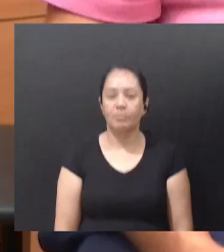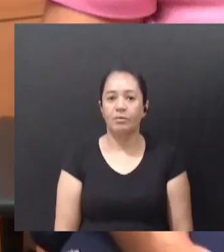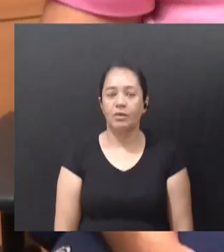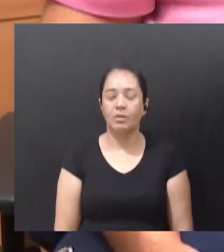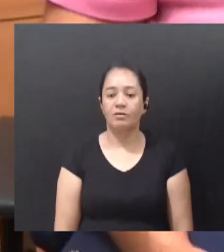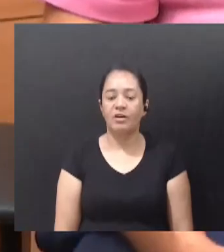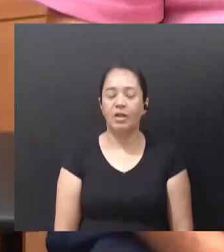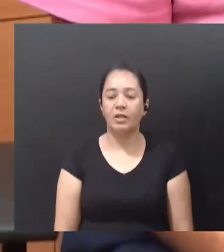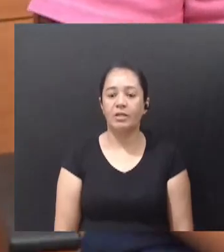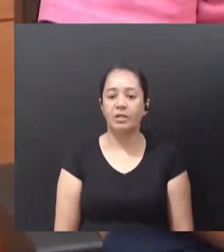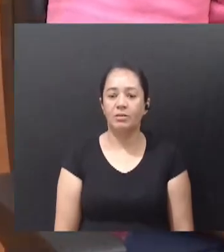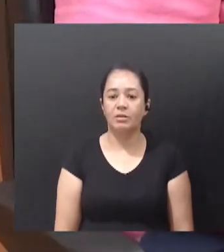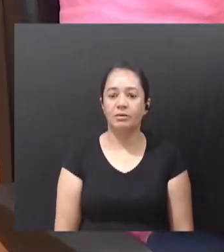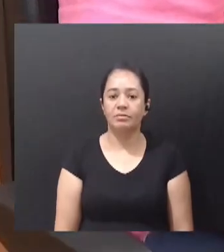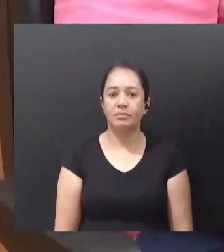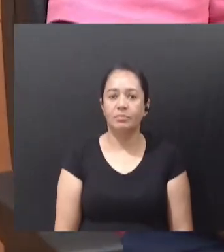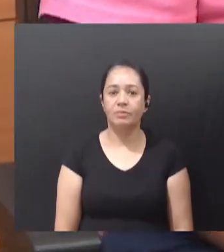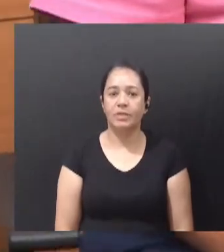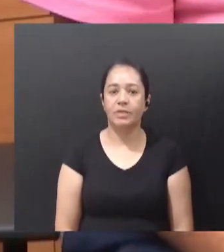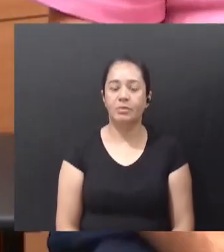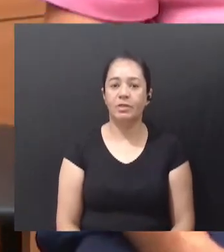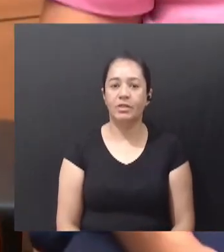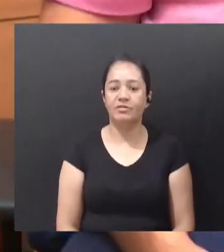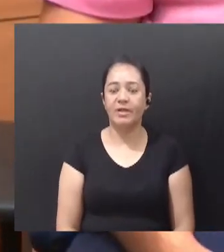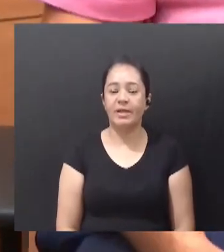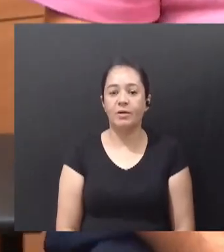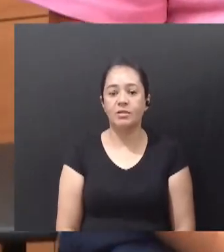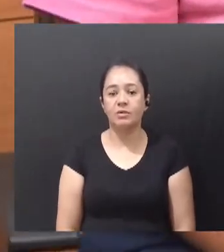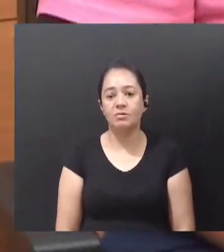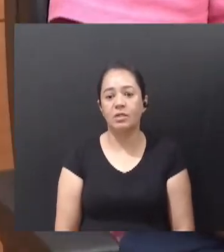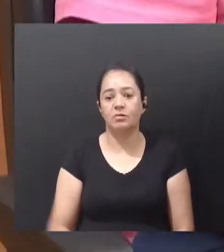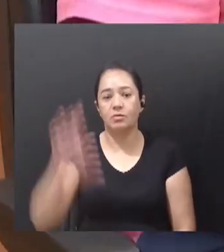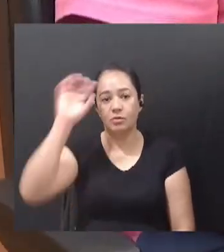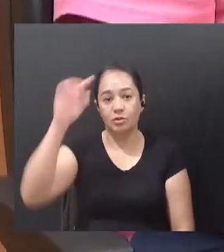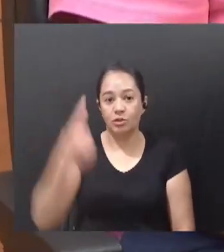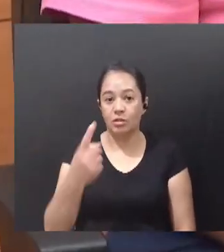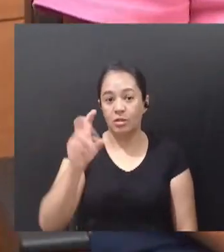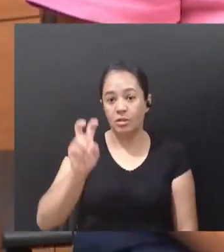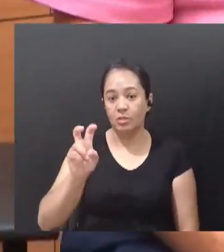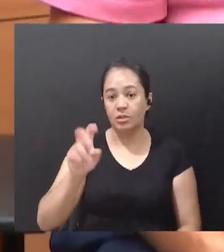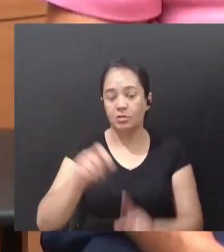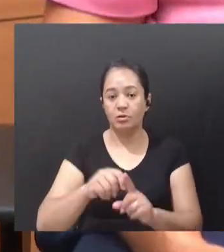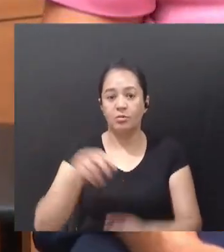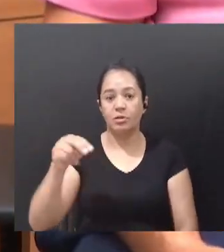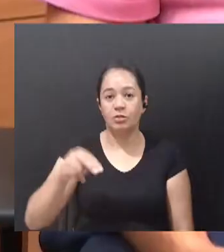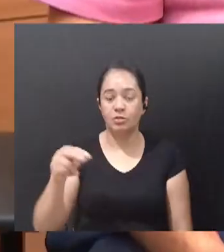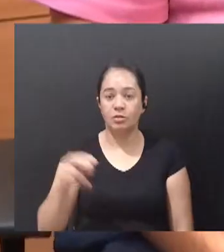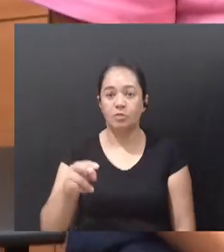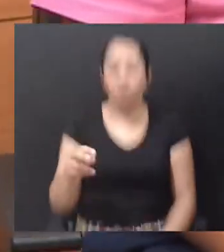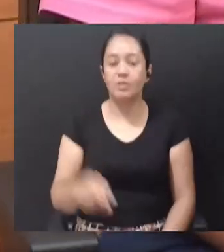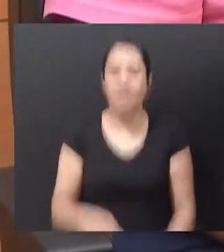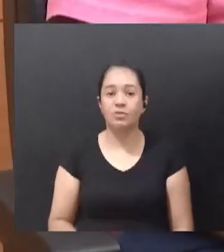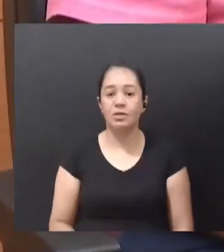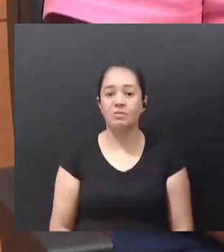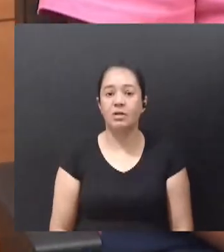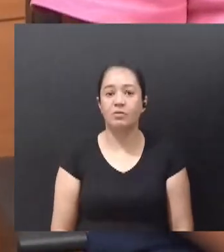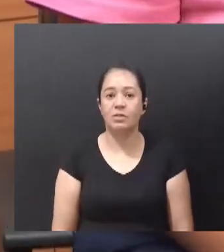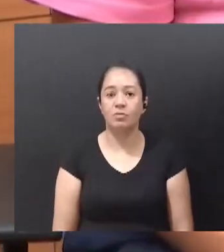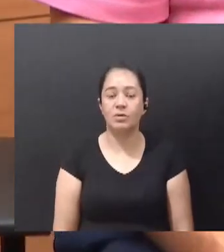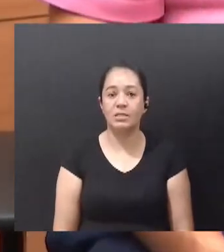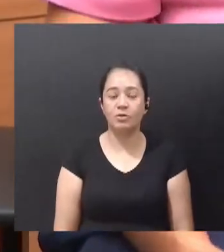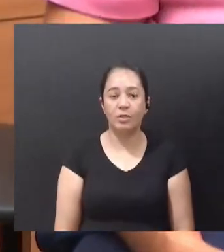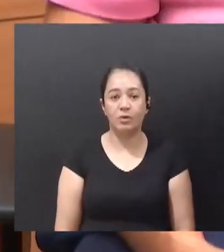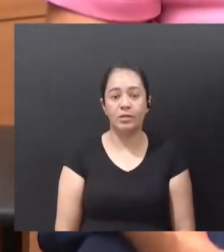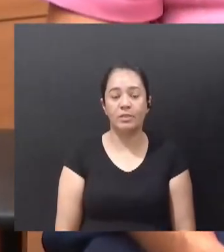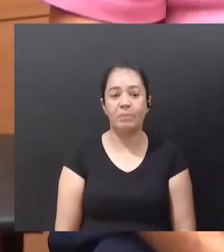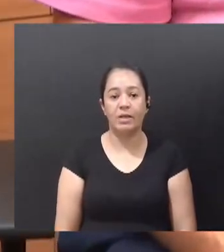do que consolidado. Então, no dia 15 de novembro, nós vamos lançar a 3ª edição do HQ, que vai